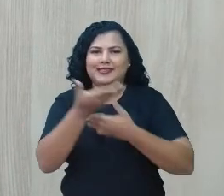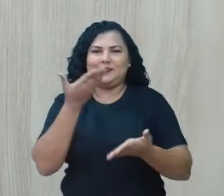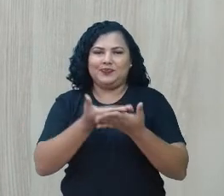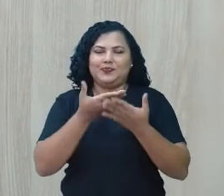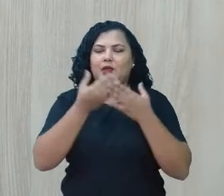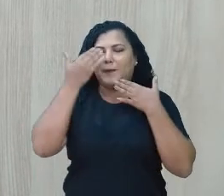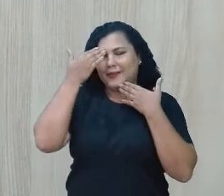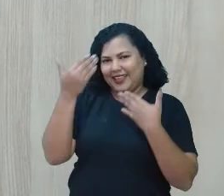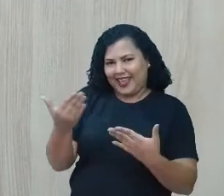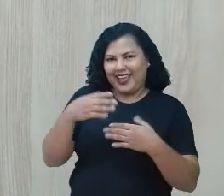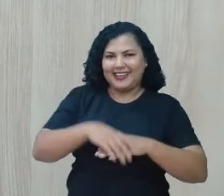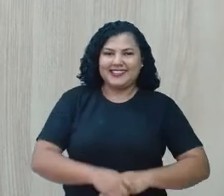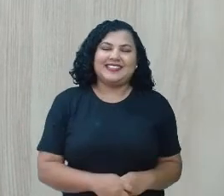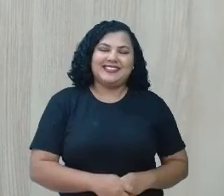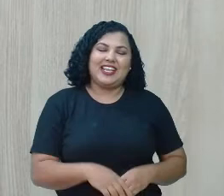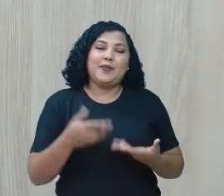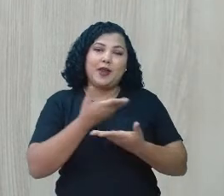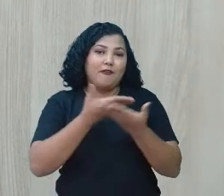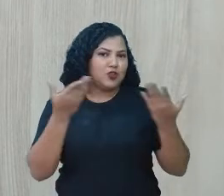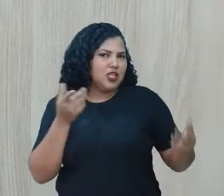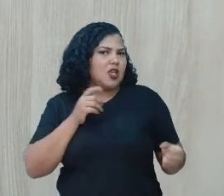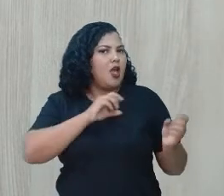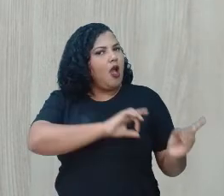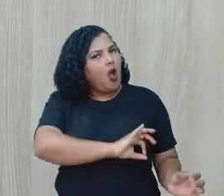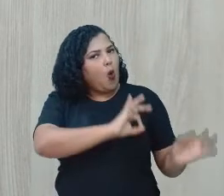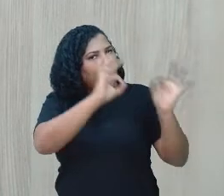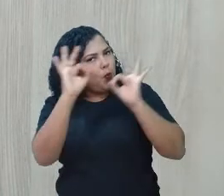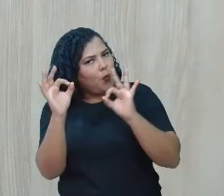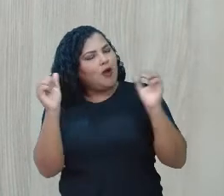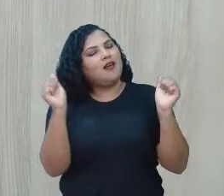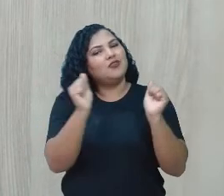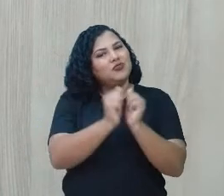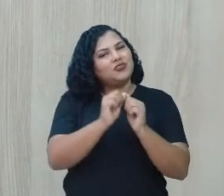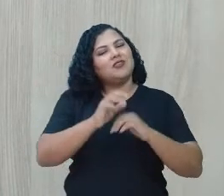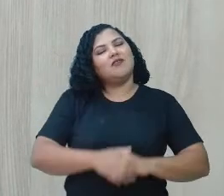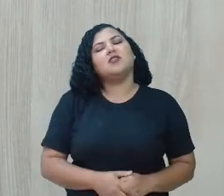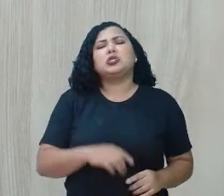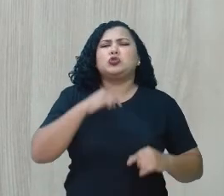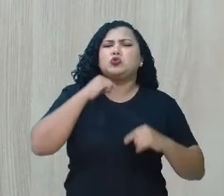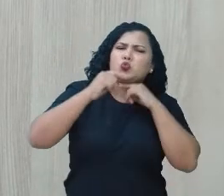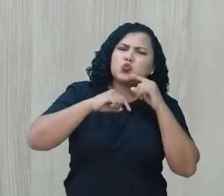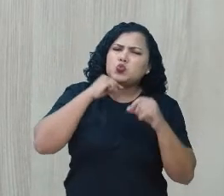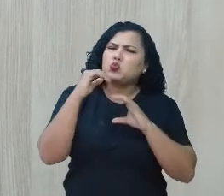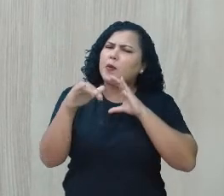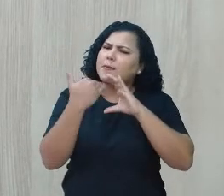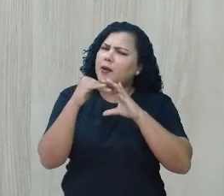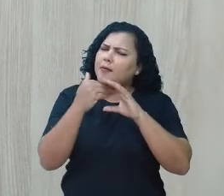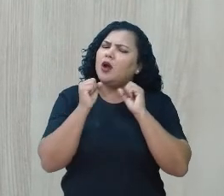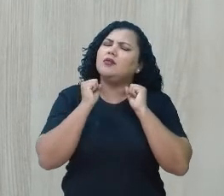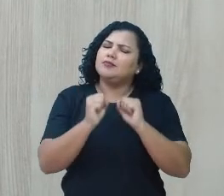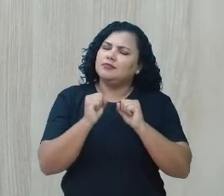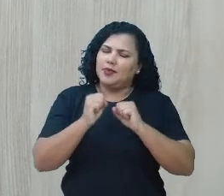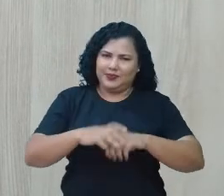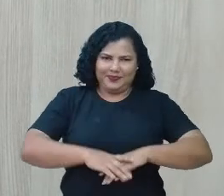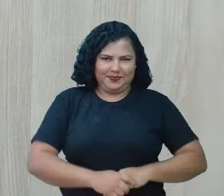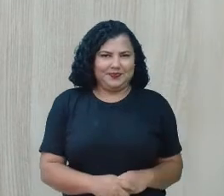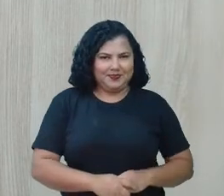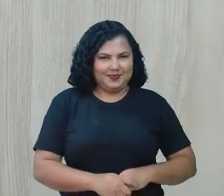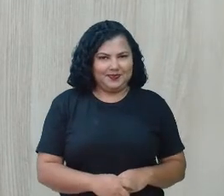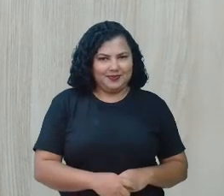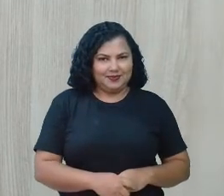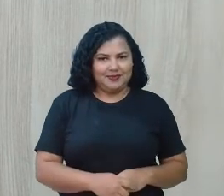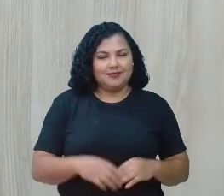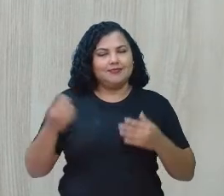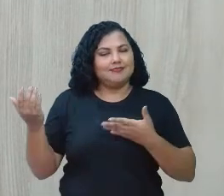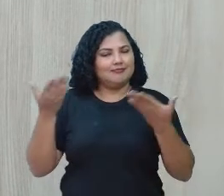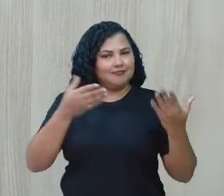Maria, e para você acompanhe conosco e você tire suas dúvidas e dê as suas considerações, tá certo? Vou